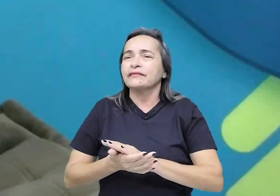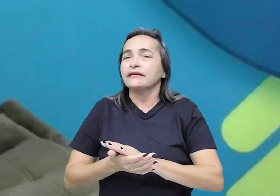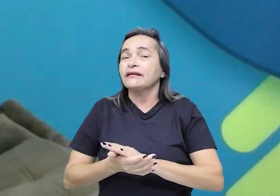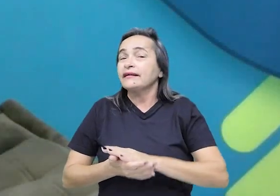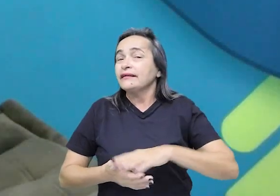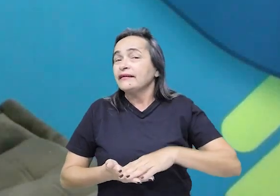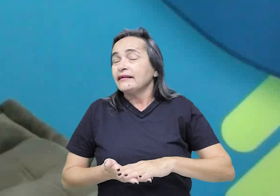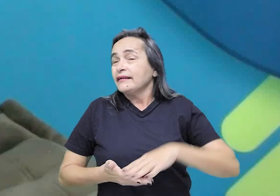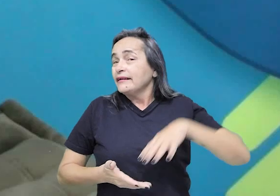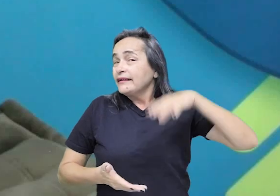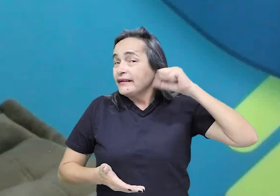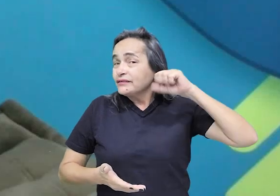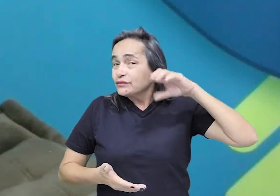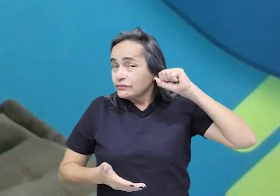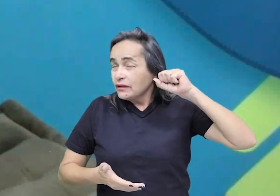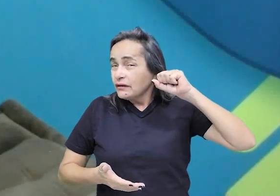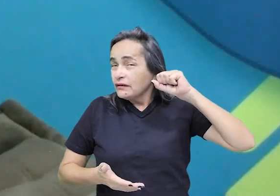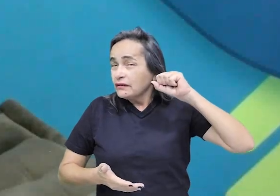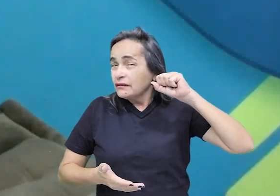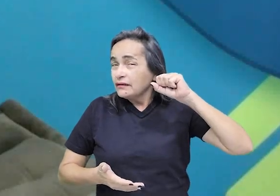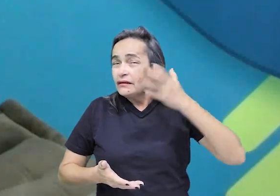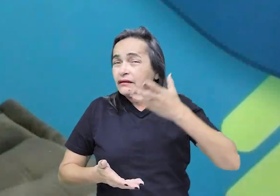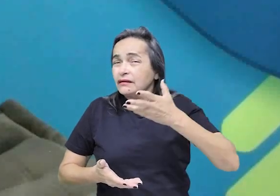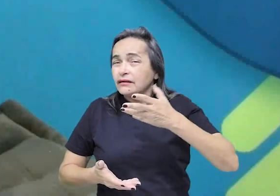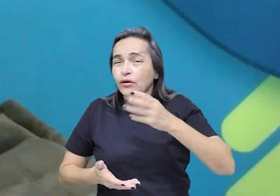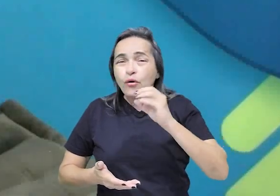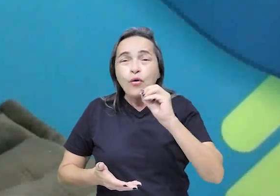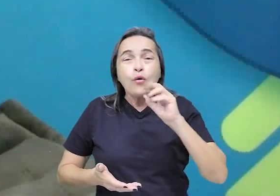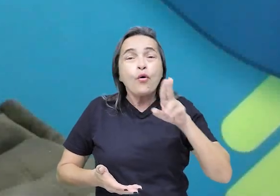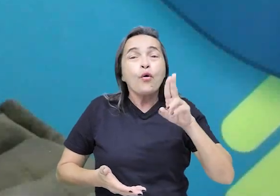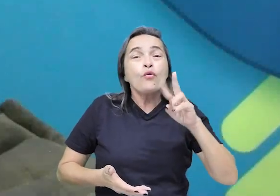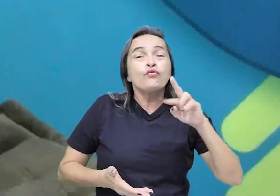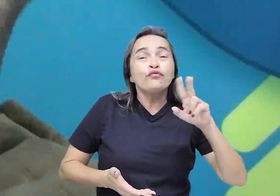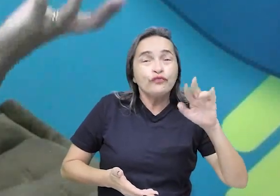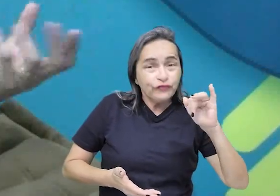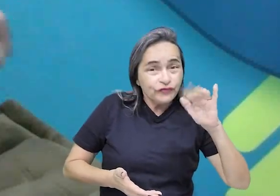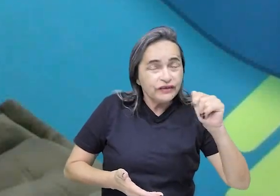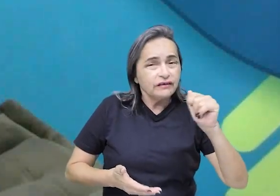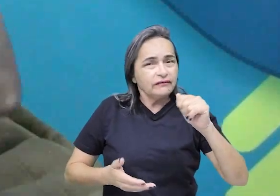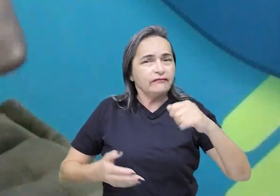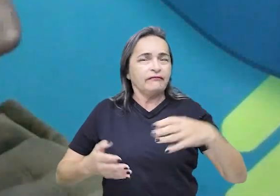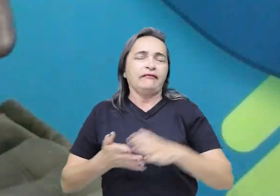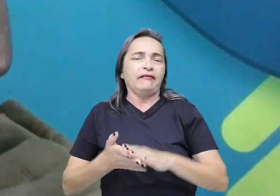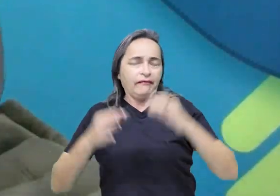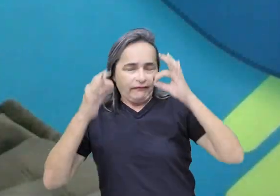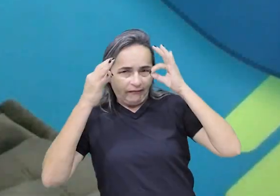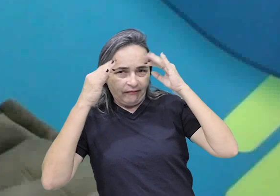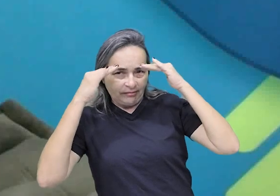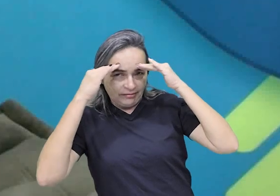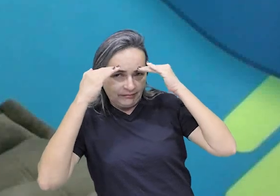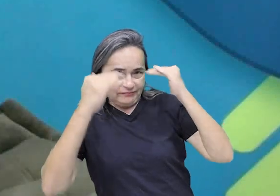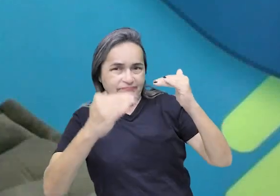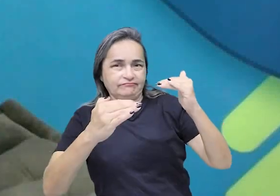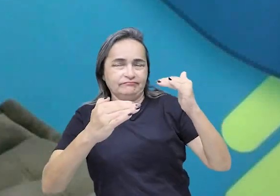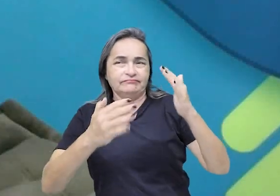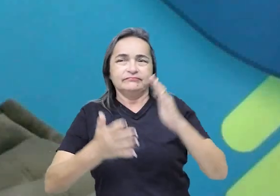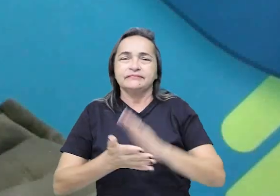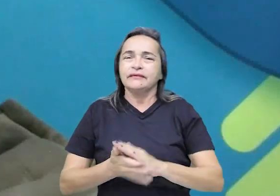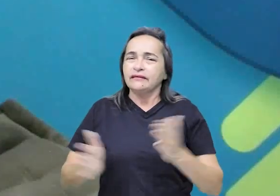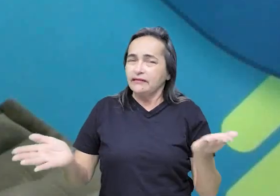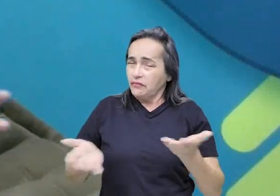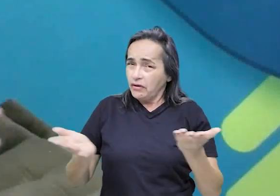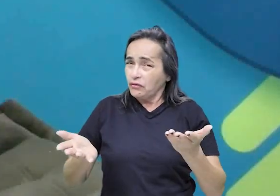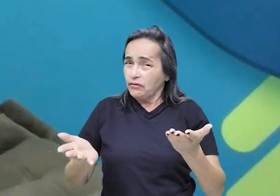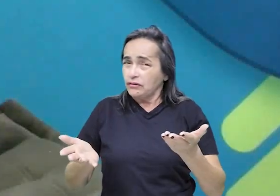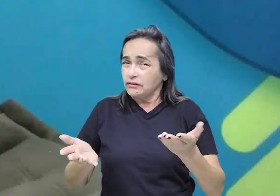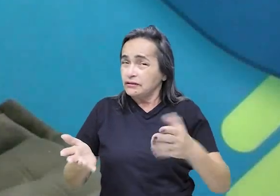atenção, né? Então, estou escutando muitas coisas agora. Estou escutando você, eu estou escutando o som do ar-condicionado, eu posso escutar